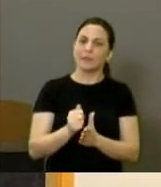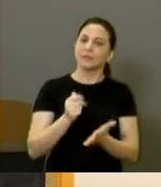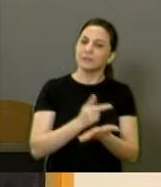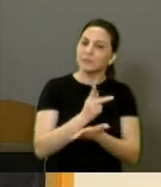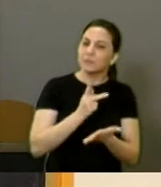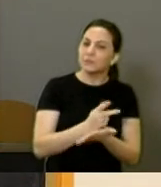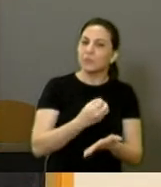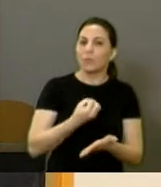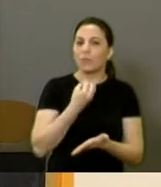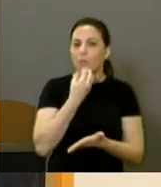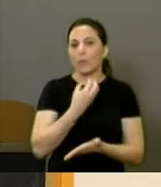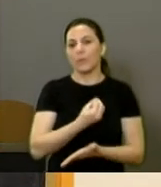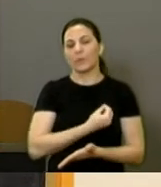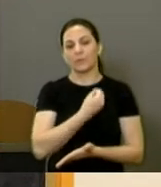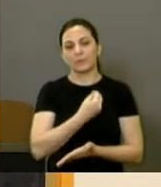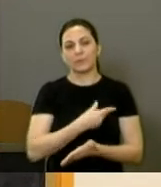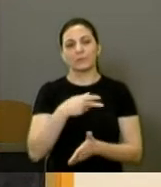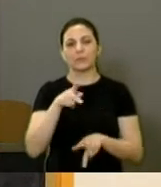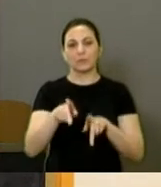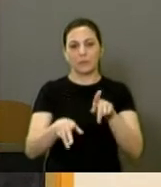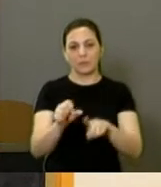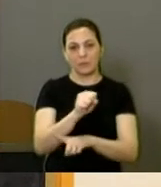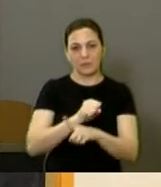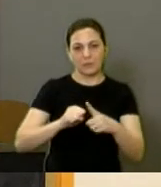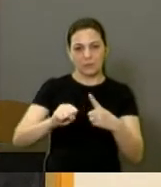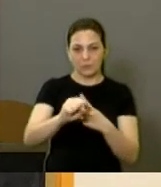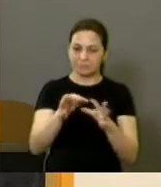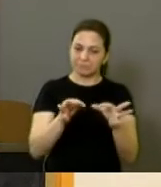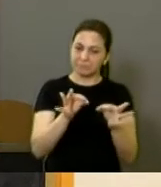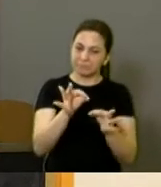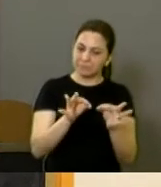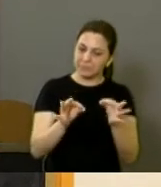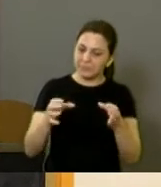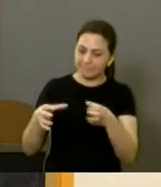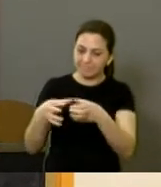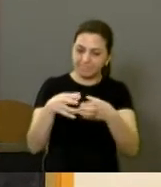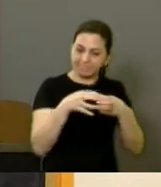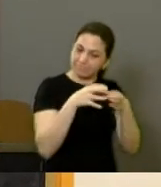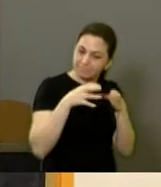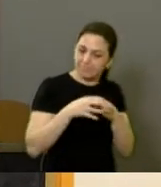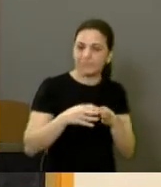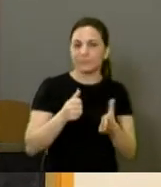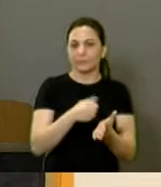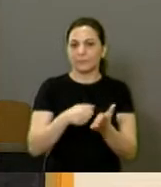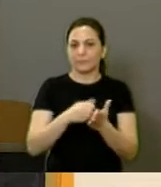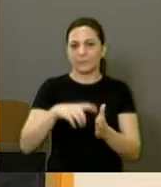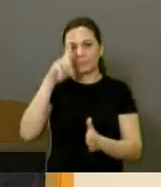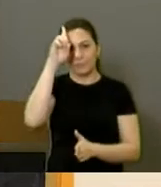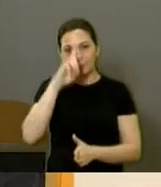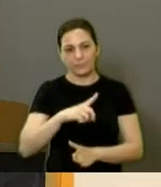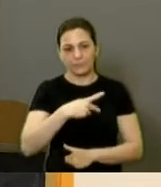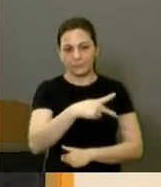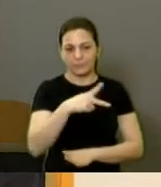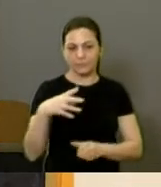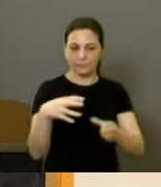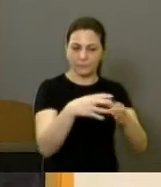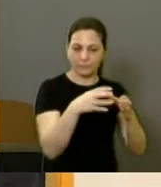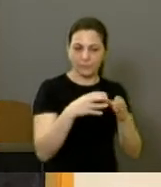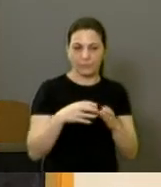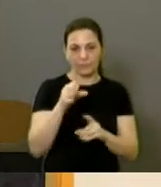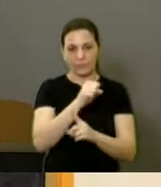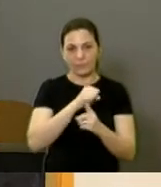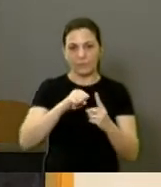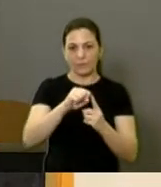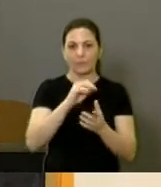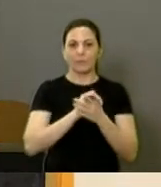da participação popular e da sociedade se organizar para cobrar aquilo que é seu direito. Então, quero parabenizar muito